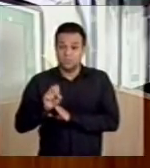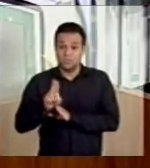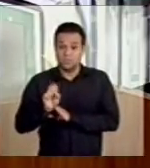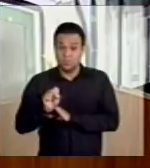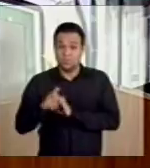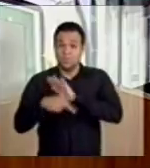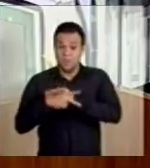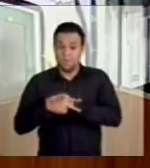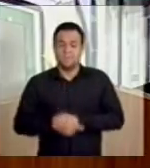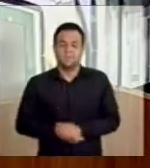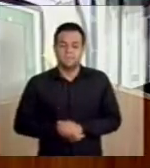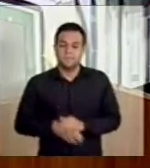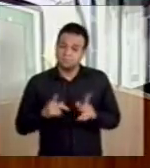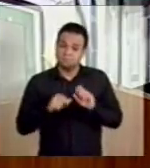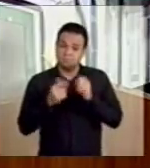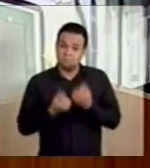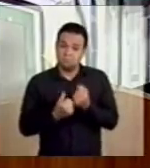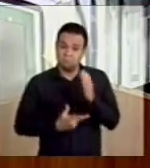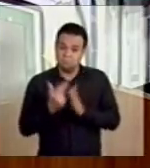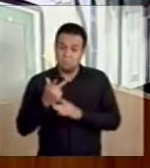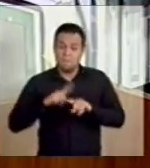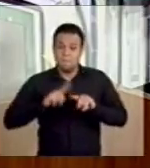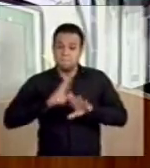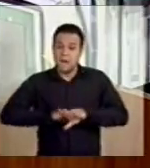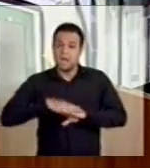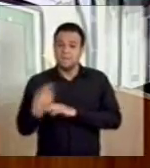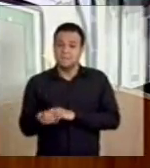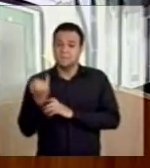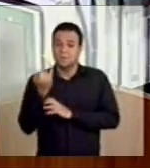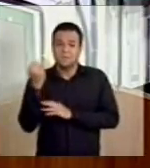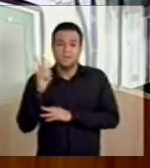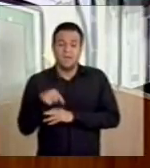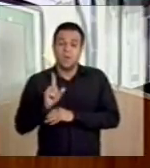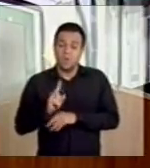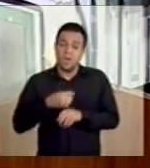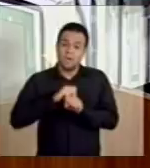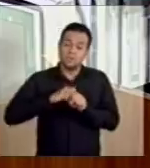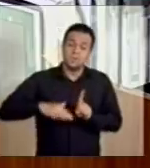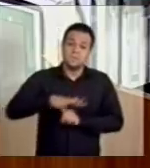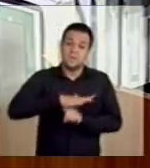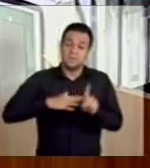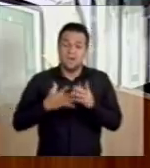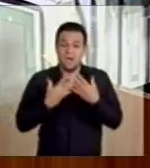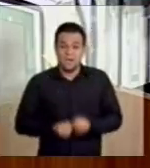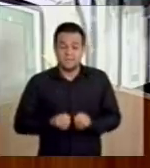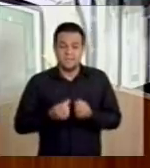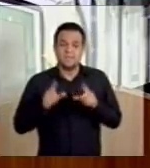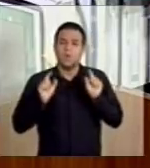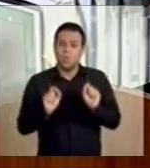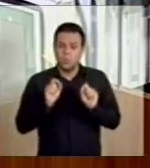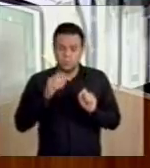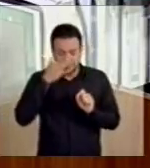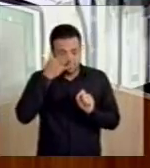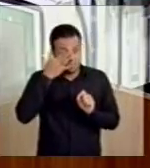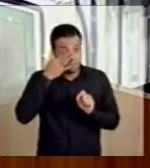Saúde, SUS. E conclui, o mais importante, contudo, é a sociedade aceitar. Aceitar o quê?